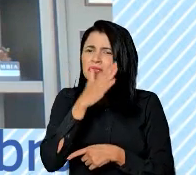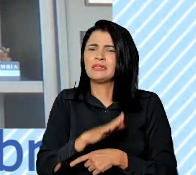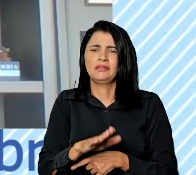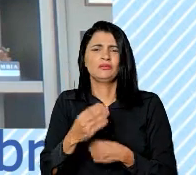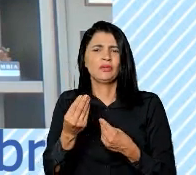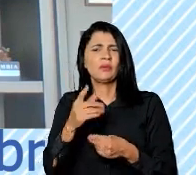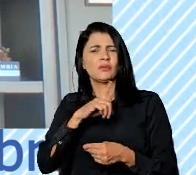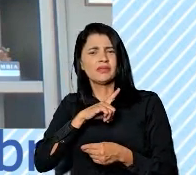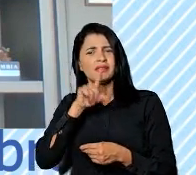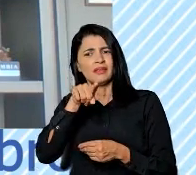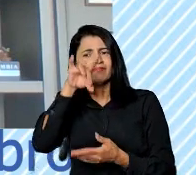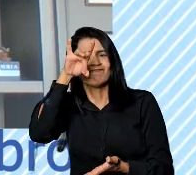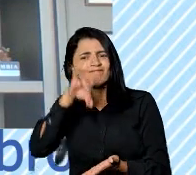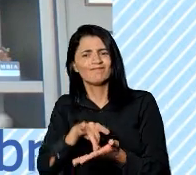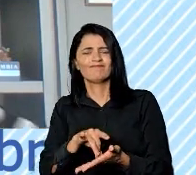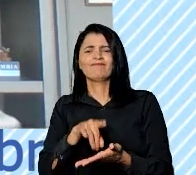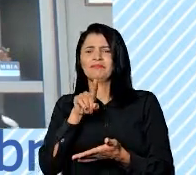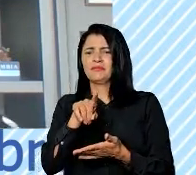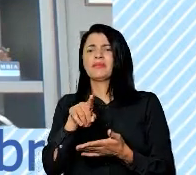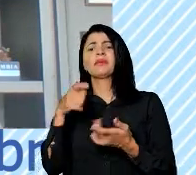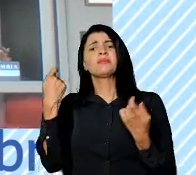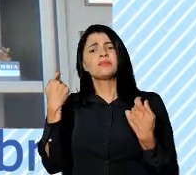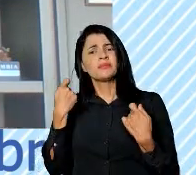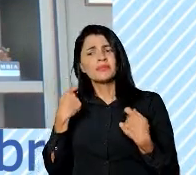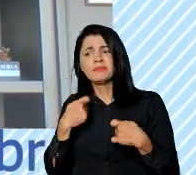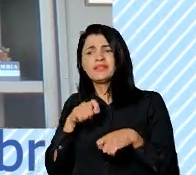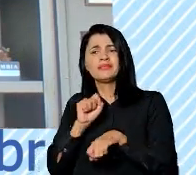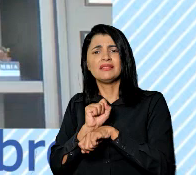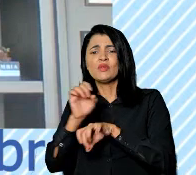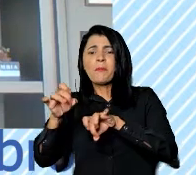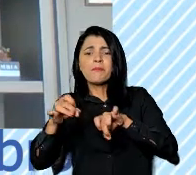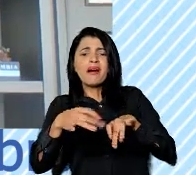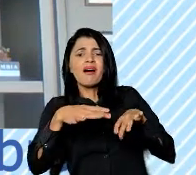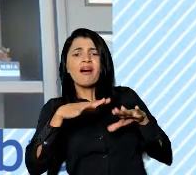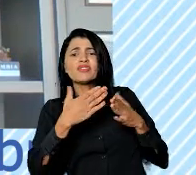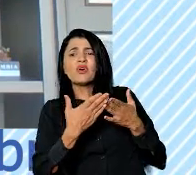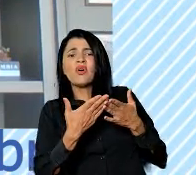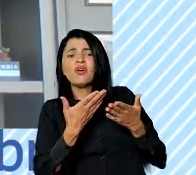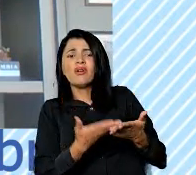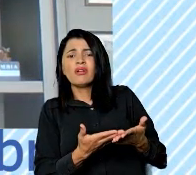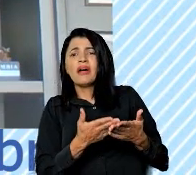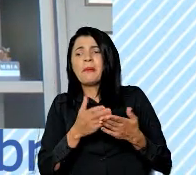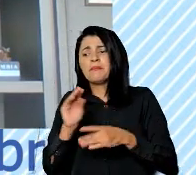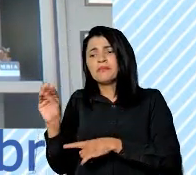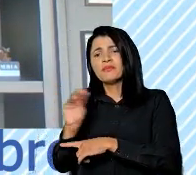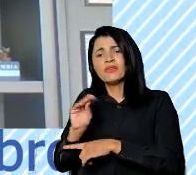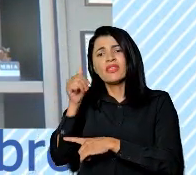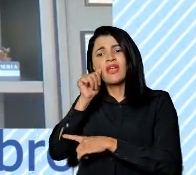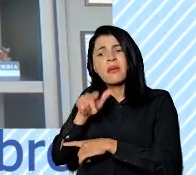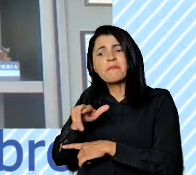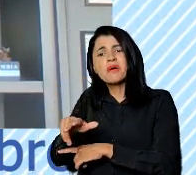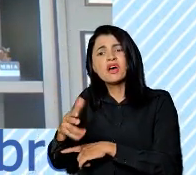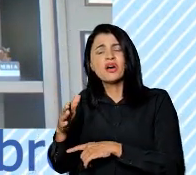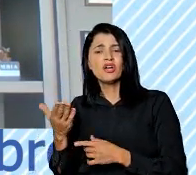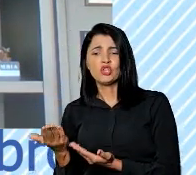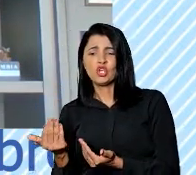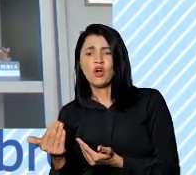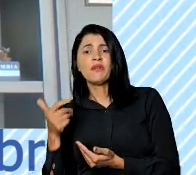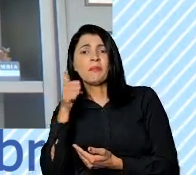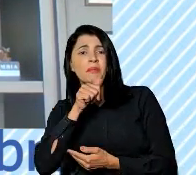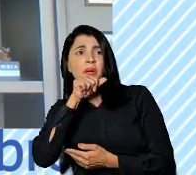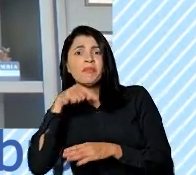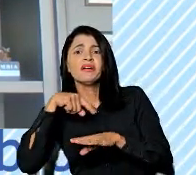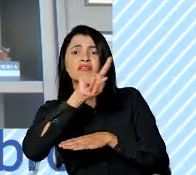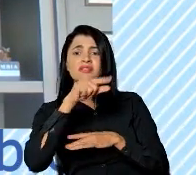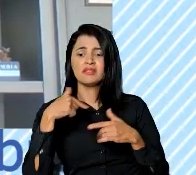esta realidade, precisam abandonar as escolas para cuidarem de suas irmãs mais novas, para que suas mães possam trabalhar.